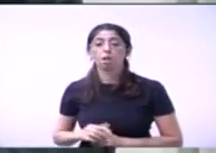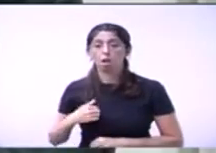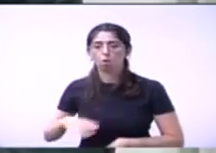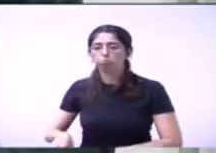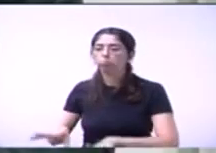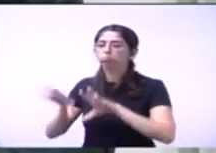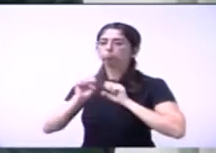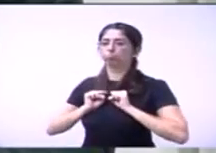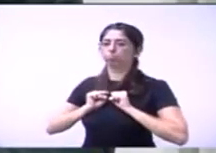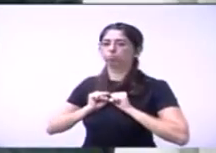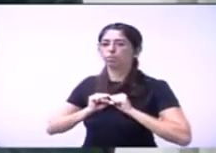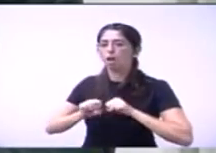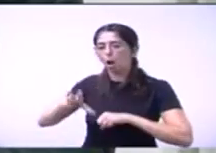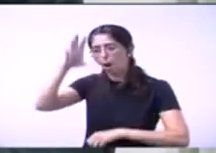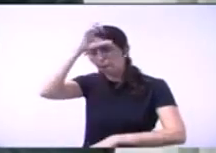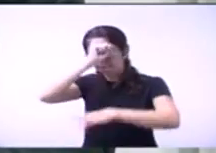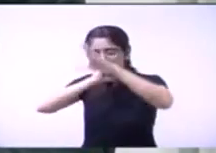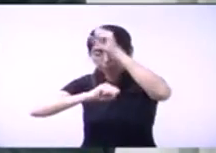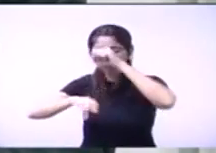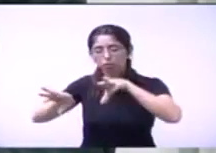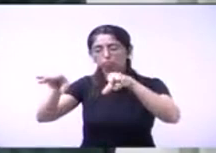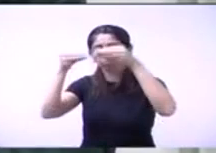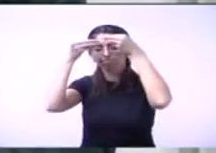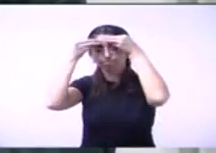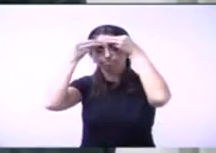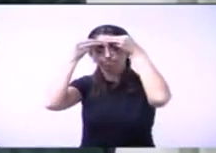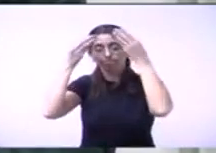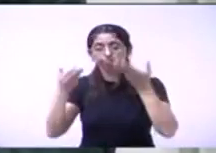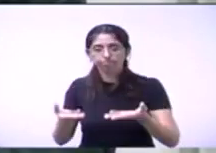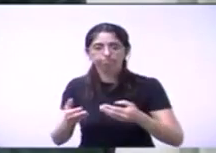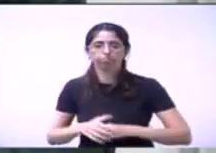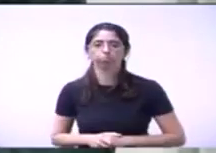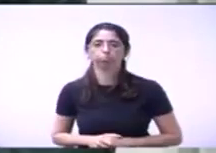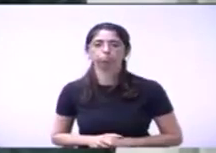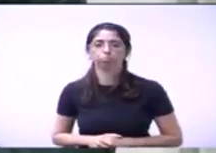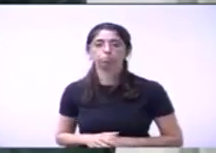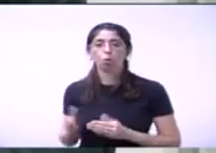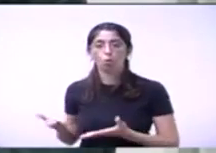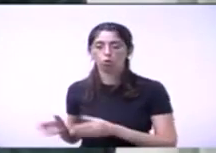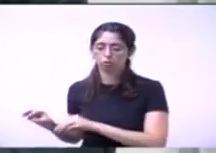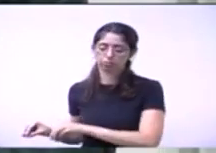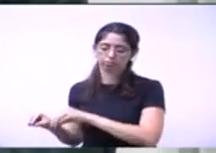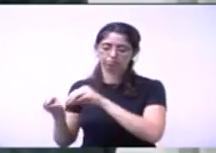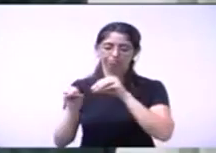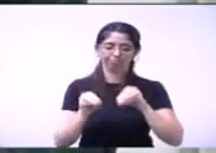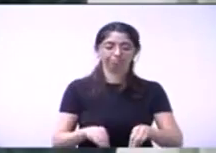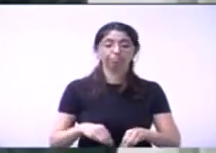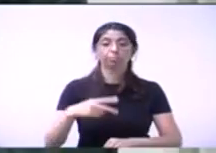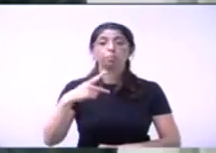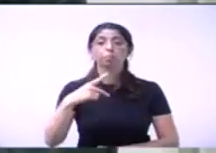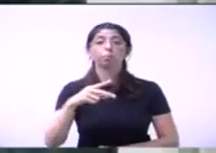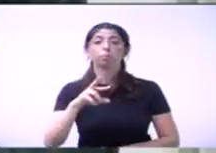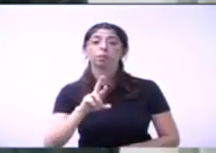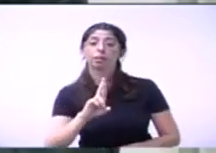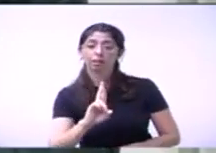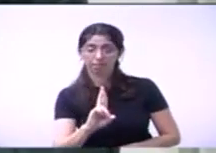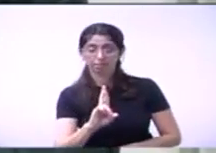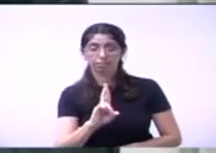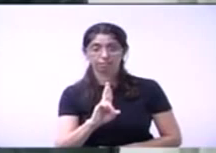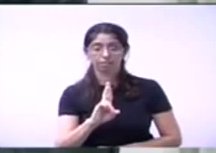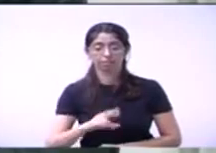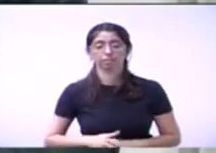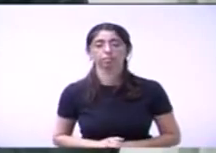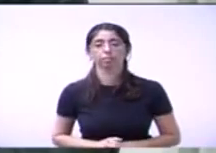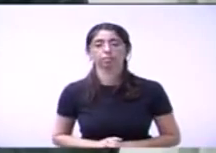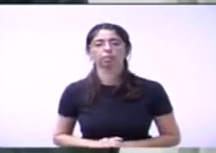eu encontrei dentro dessa legenda. E migro para o PR, um partido que, através do Dr.